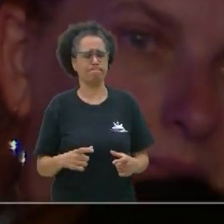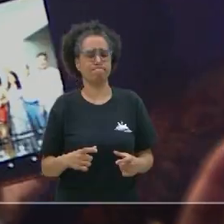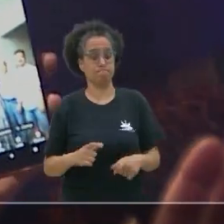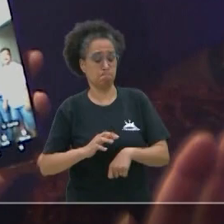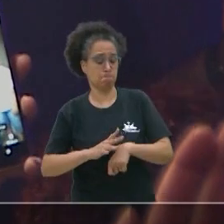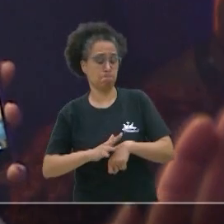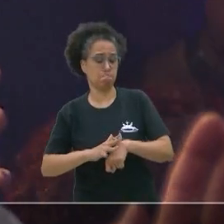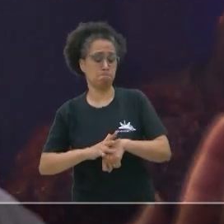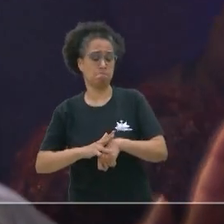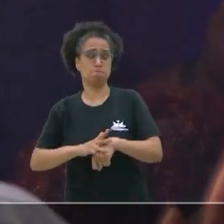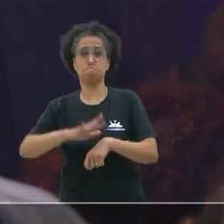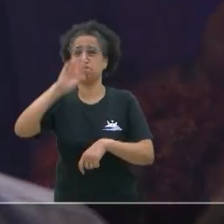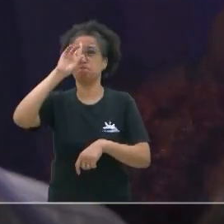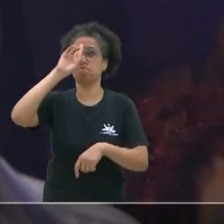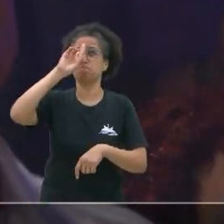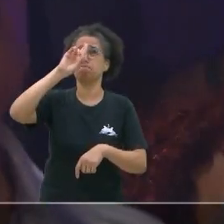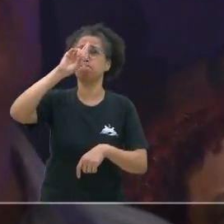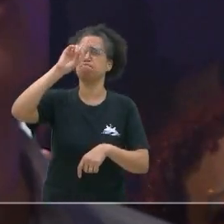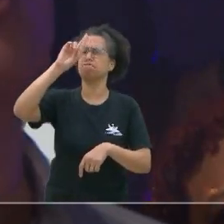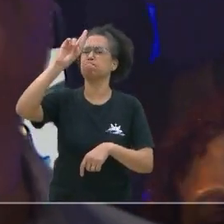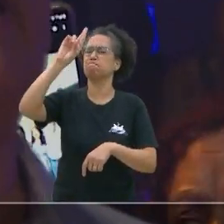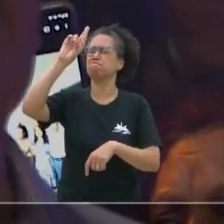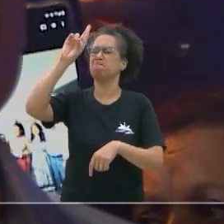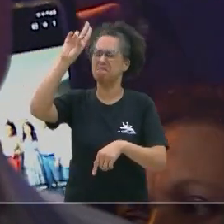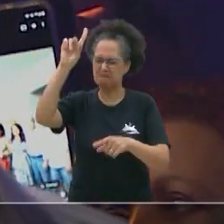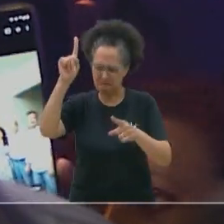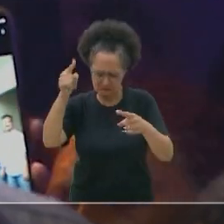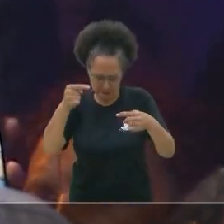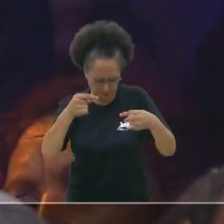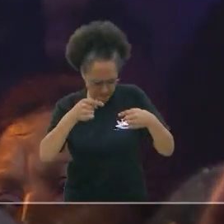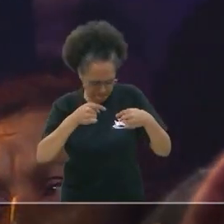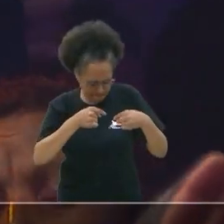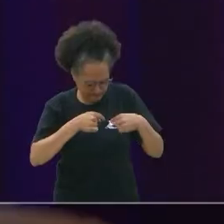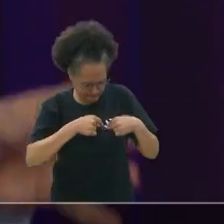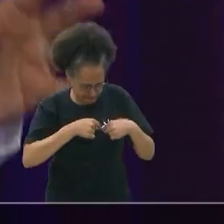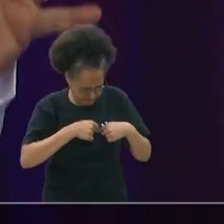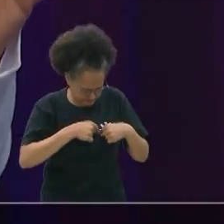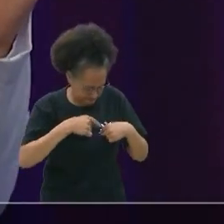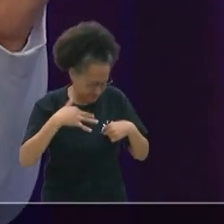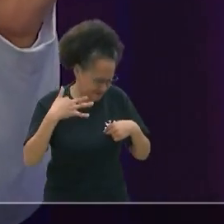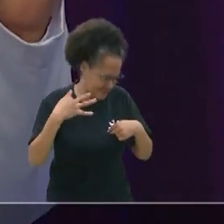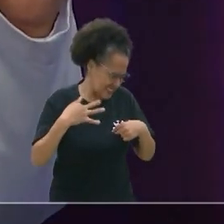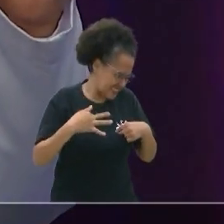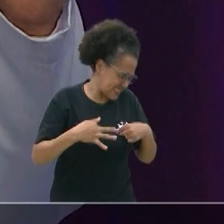dói. Cura, Senhor, vem aqui.